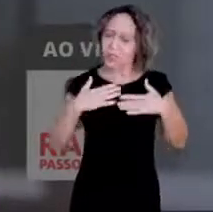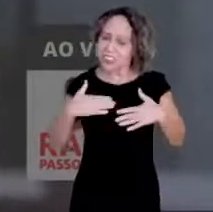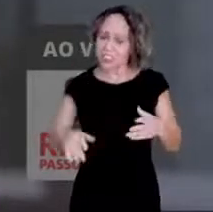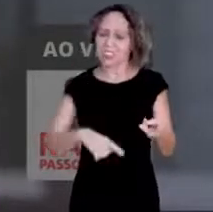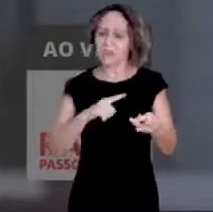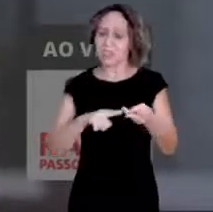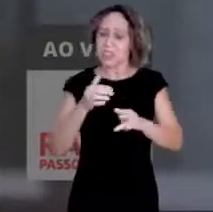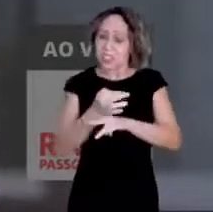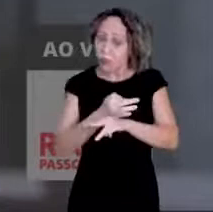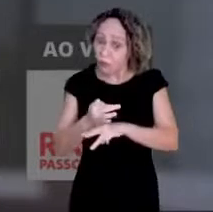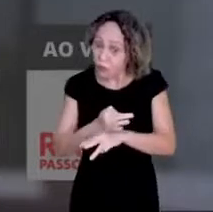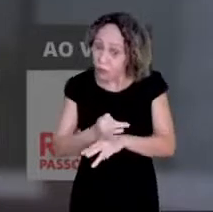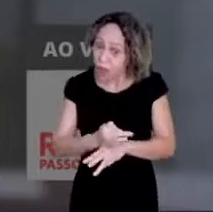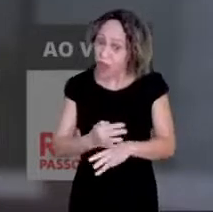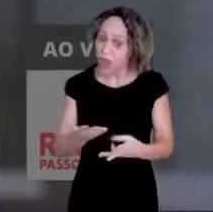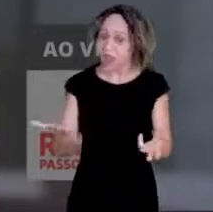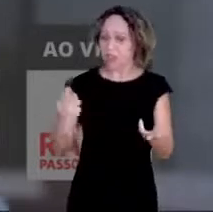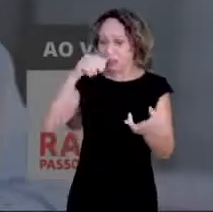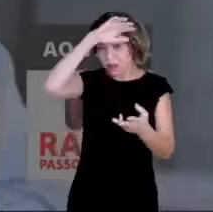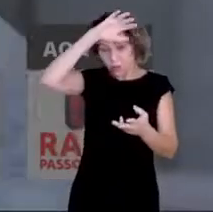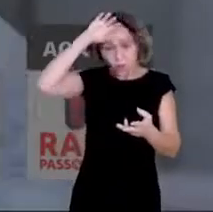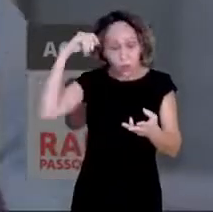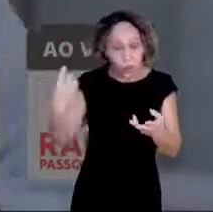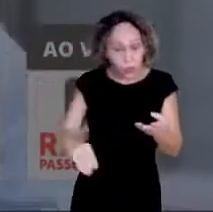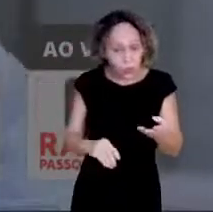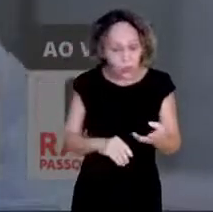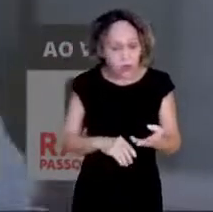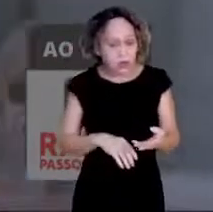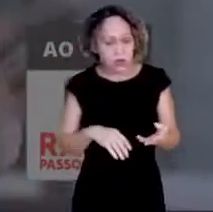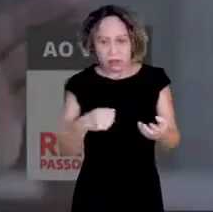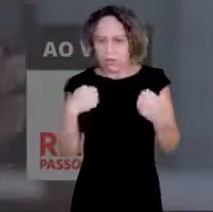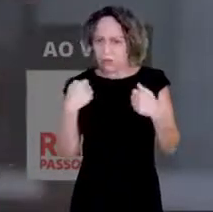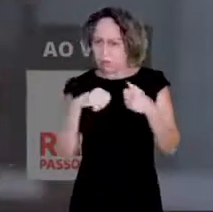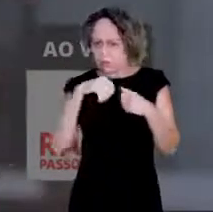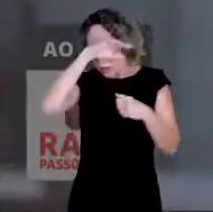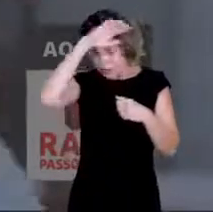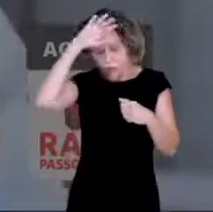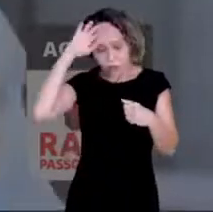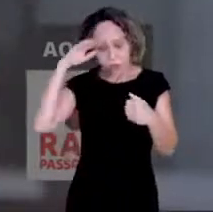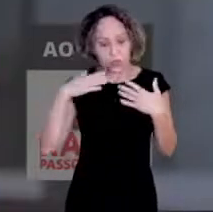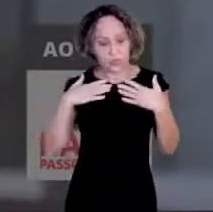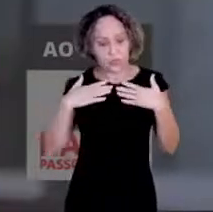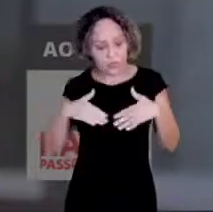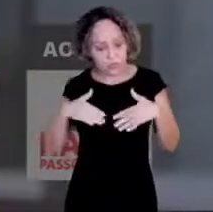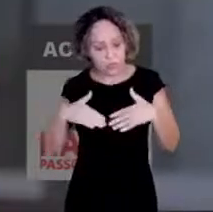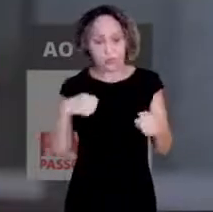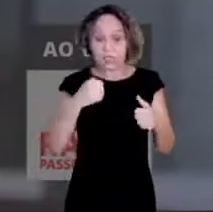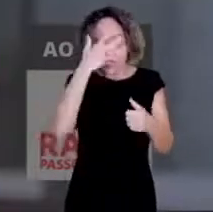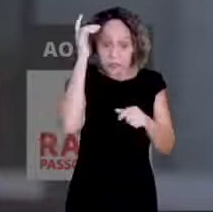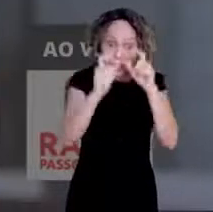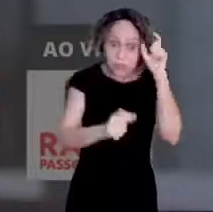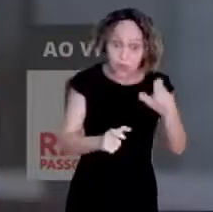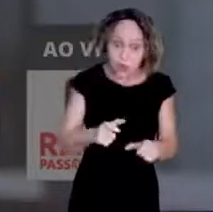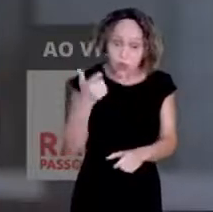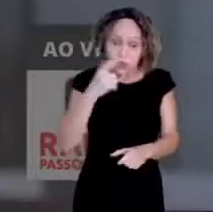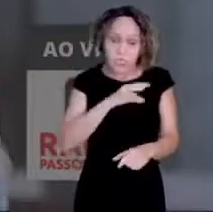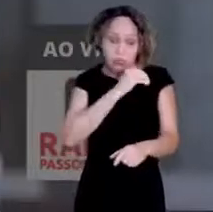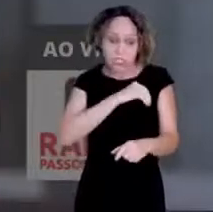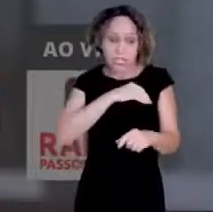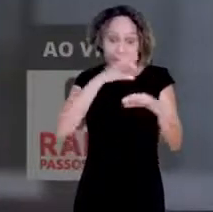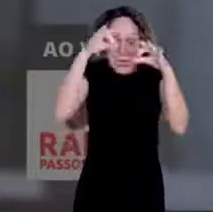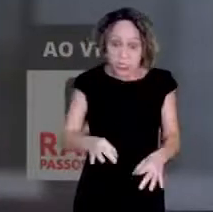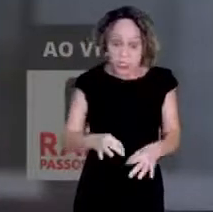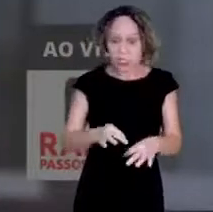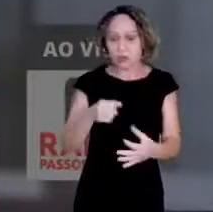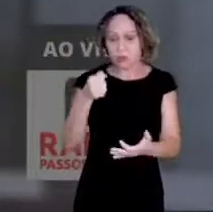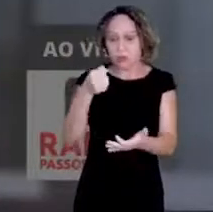trabalho. Hoje não. Hoje o cidadão trabalha, mais de 50% vai para o dono do aplicativo que ele não conhece e ele fica com a